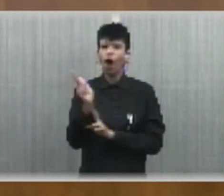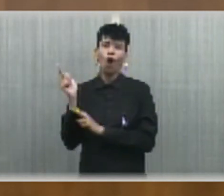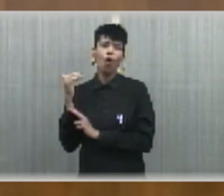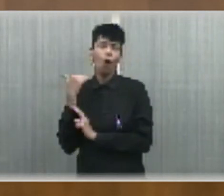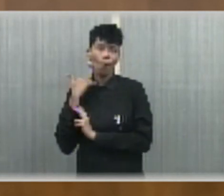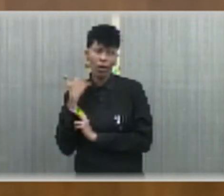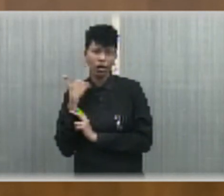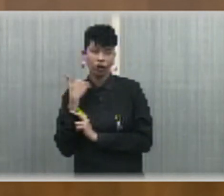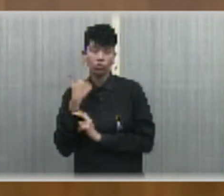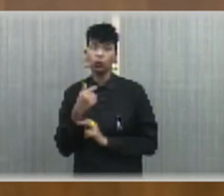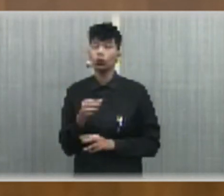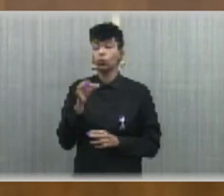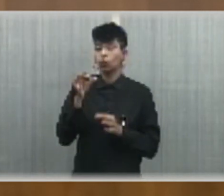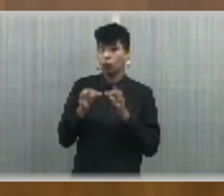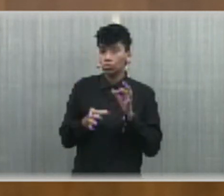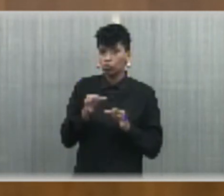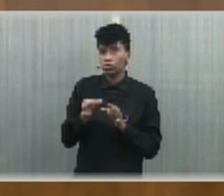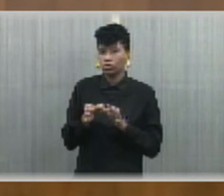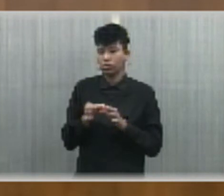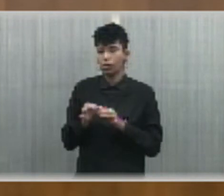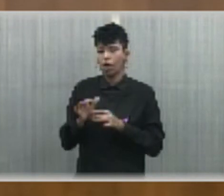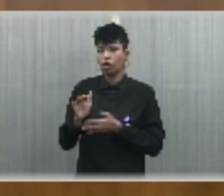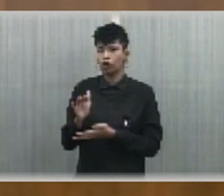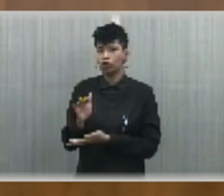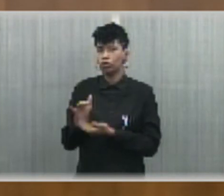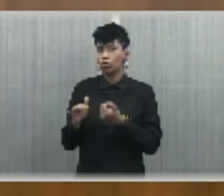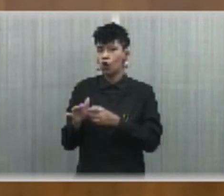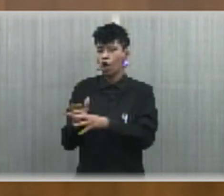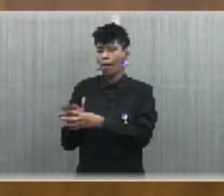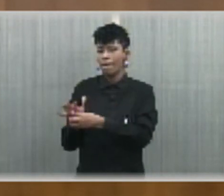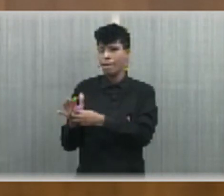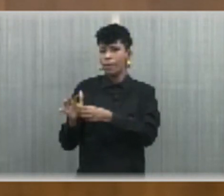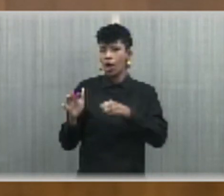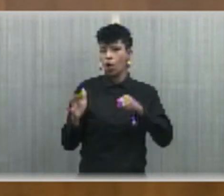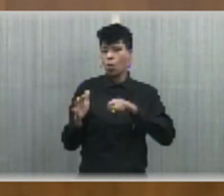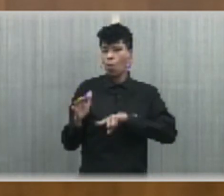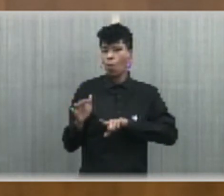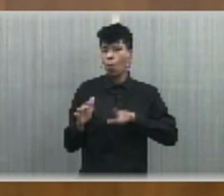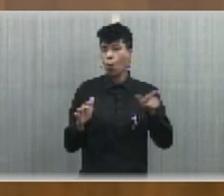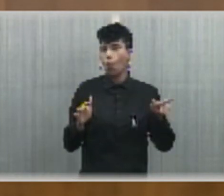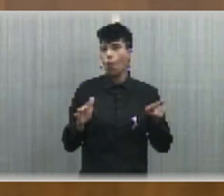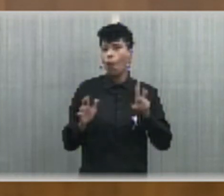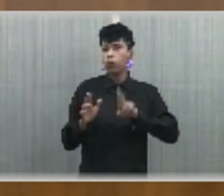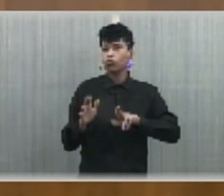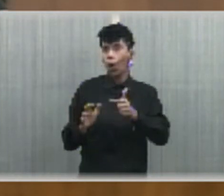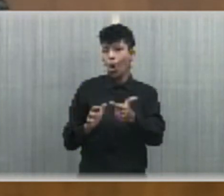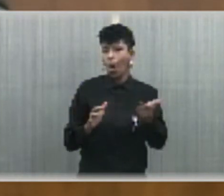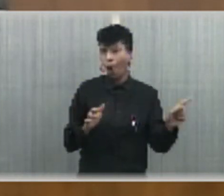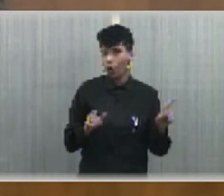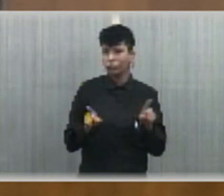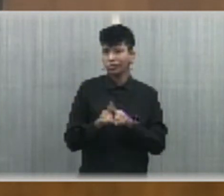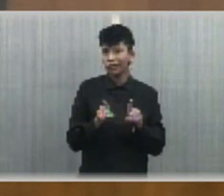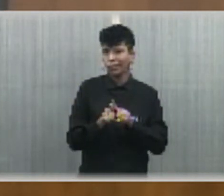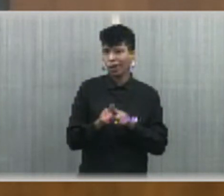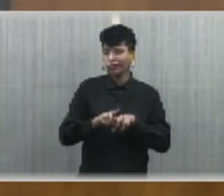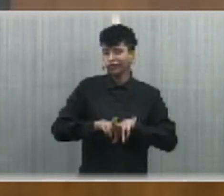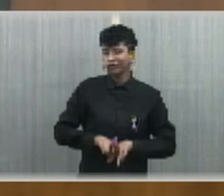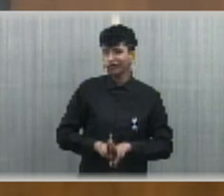a Justiça colocou em outra conta e começou a gastar com coisas diferentes da educação.